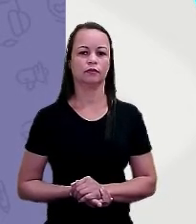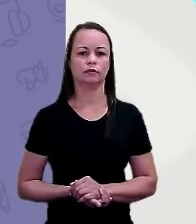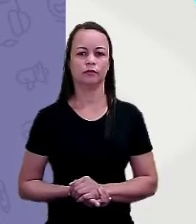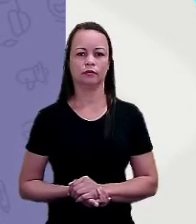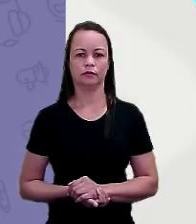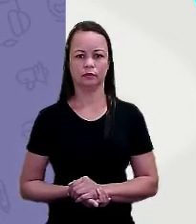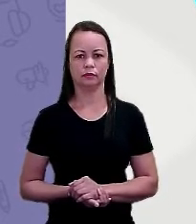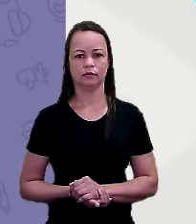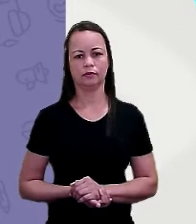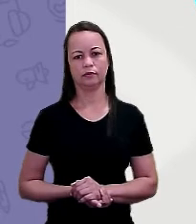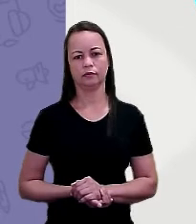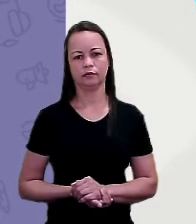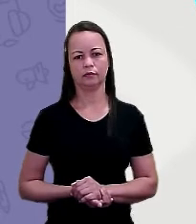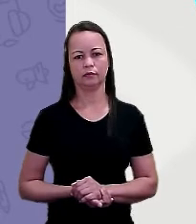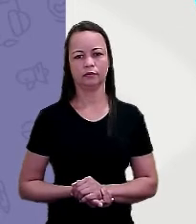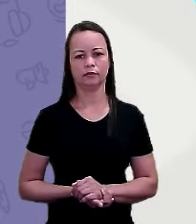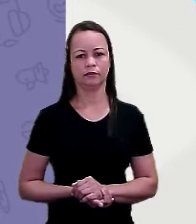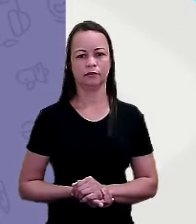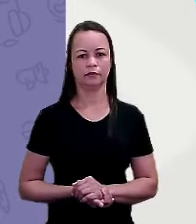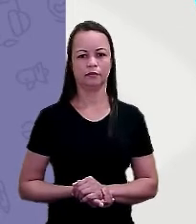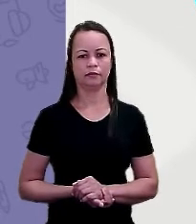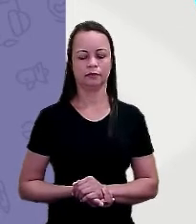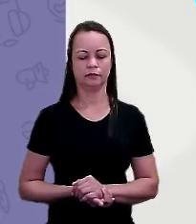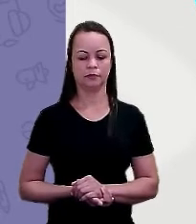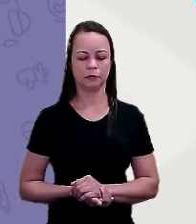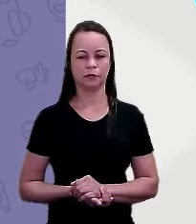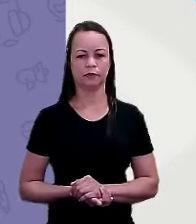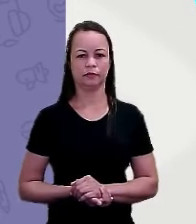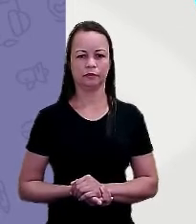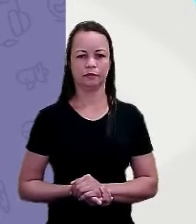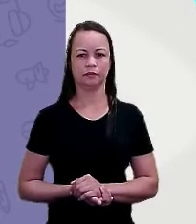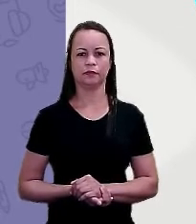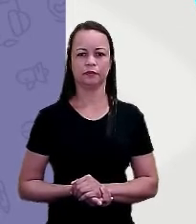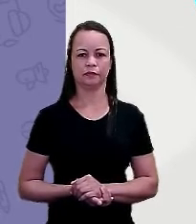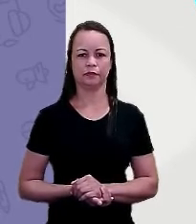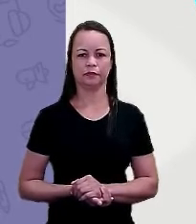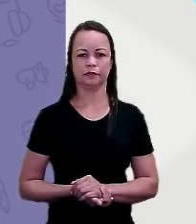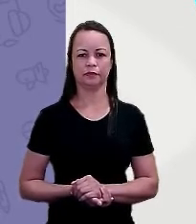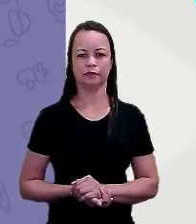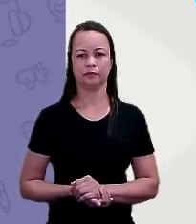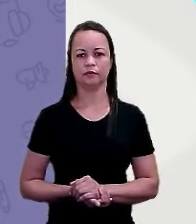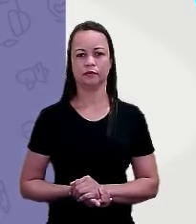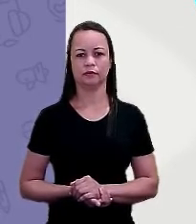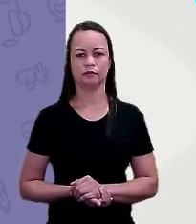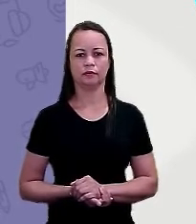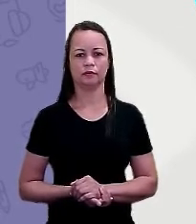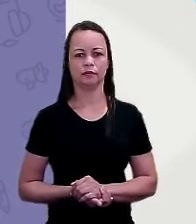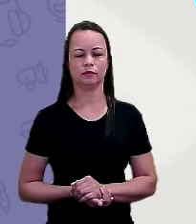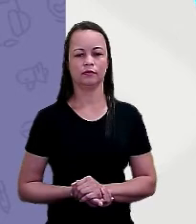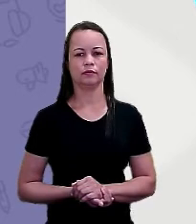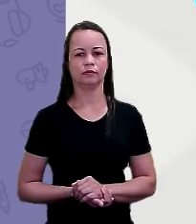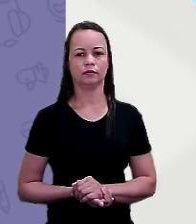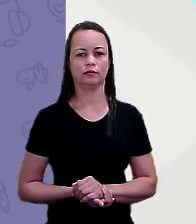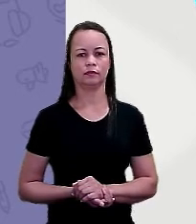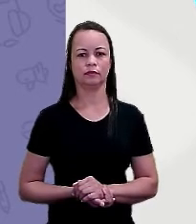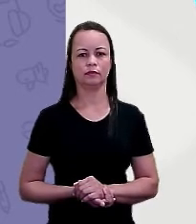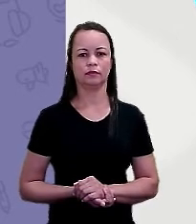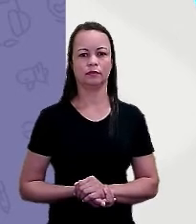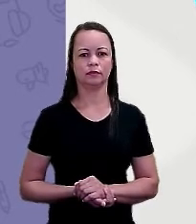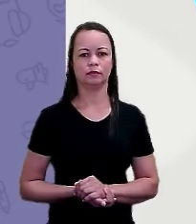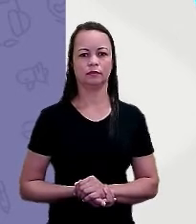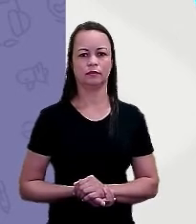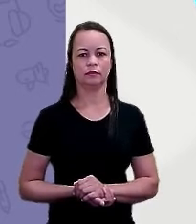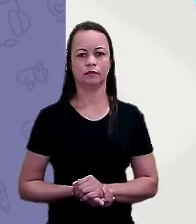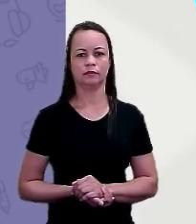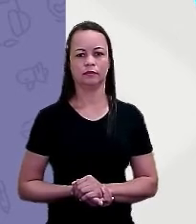nice friends. Ha ha ha. That's true. Thank you so much. You're welcome. I was getting really before here.